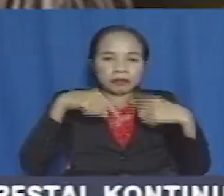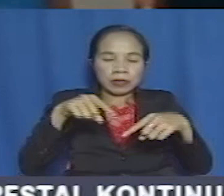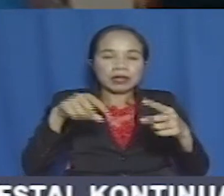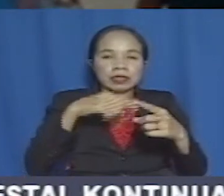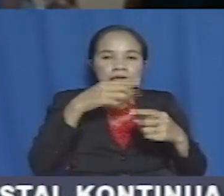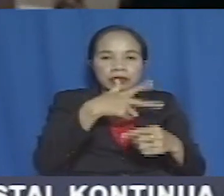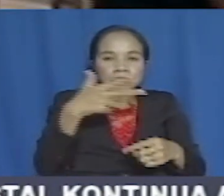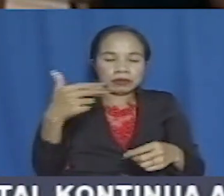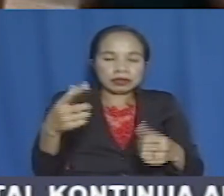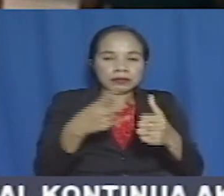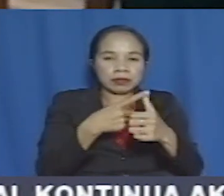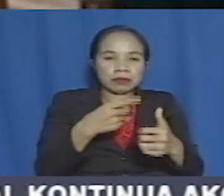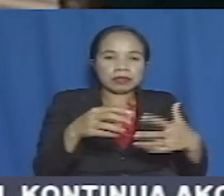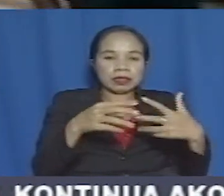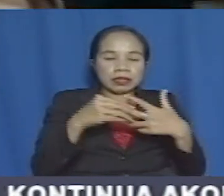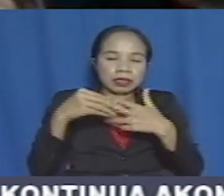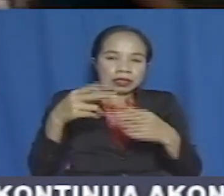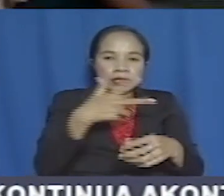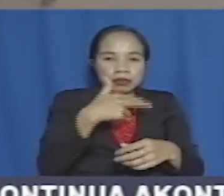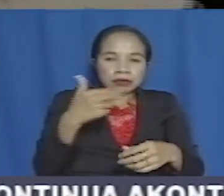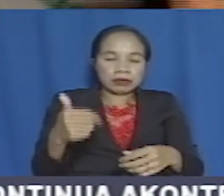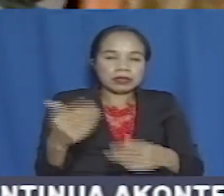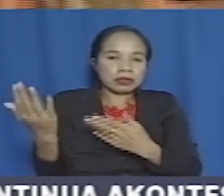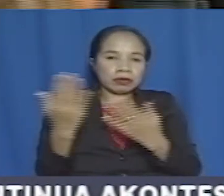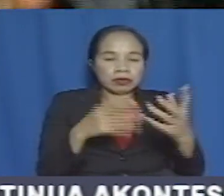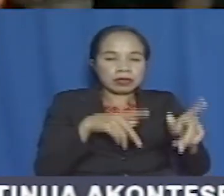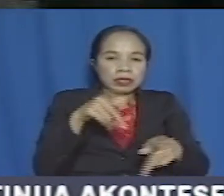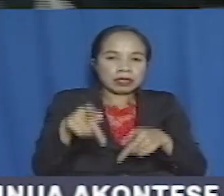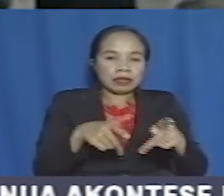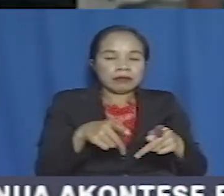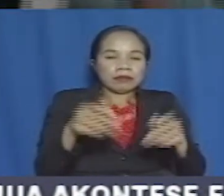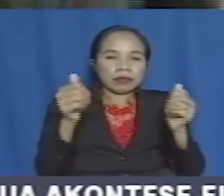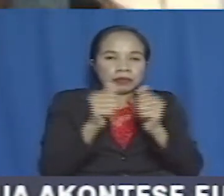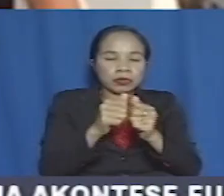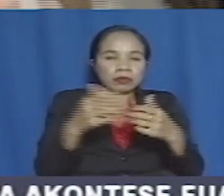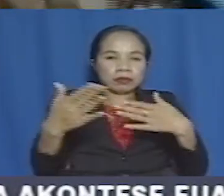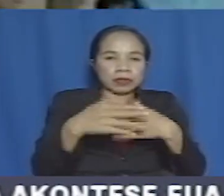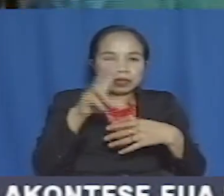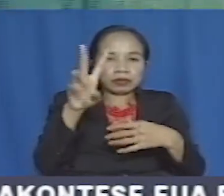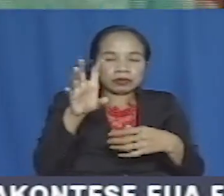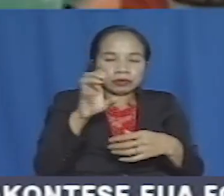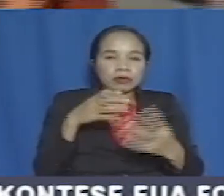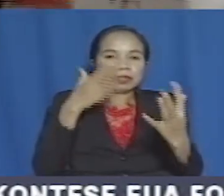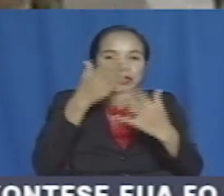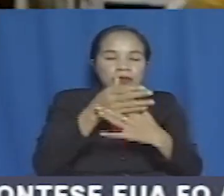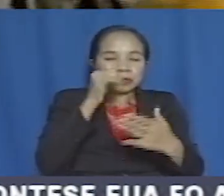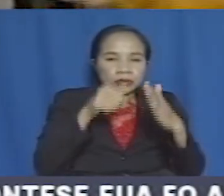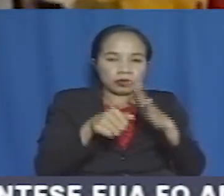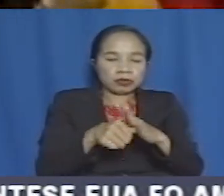Indonésia. Antes, né, autoridade indonésia mos deporta Timor-1 Basic Atusrua debetama